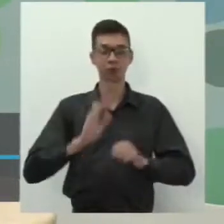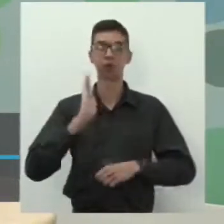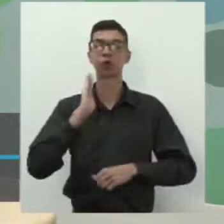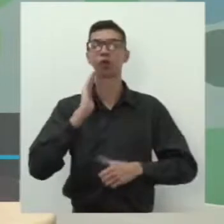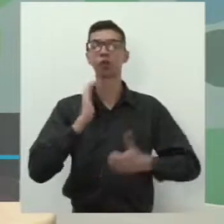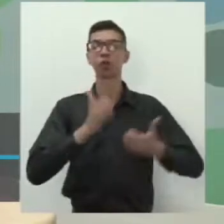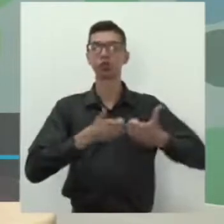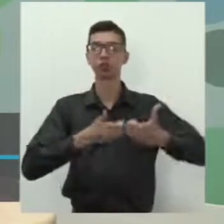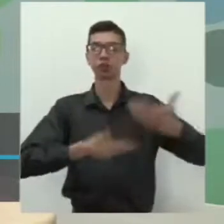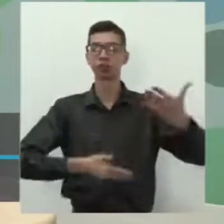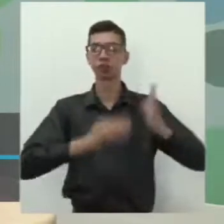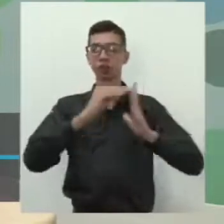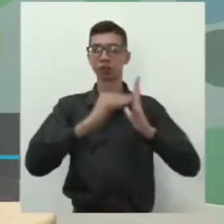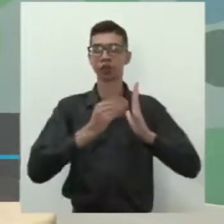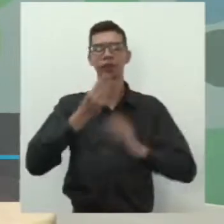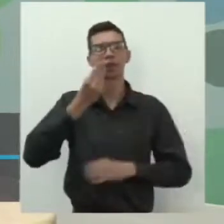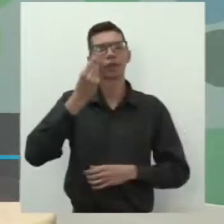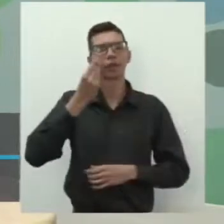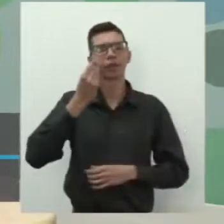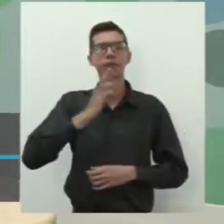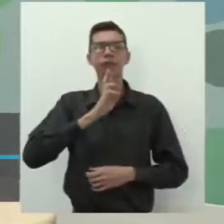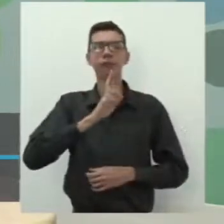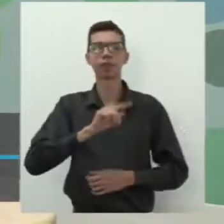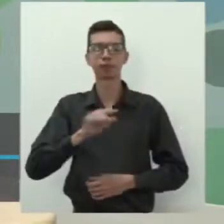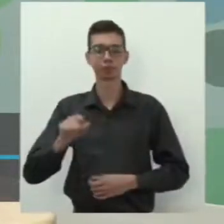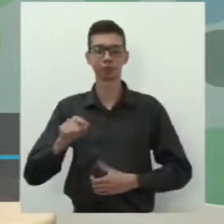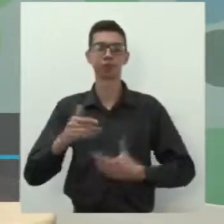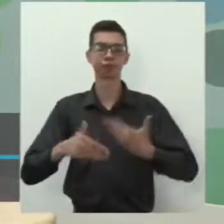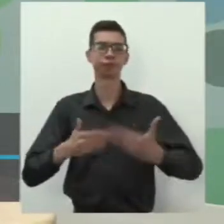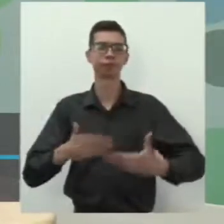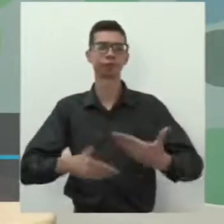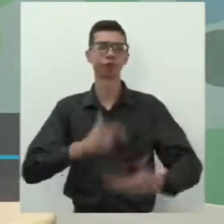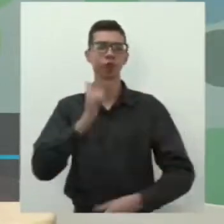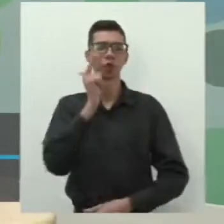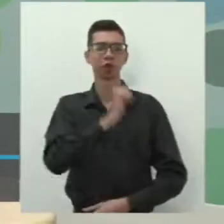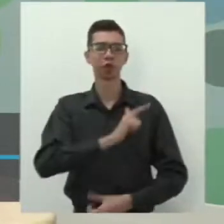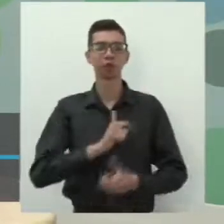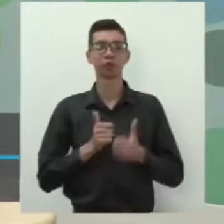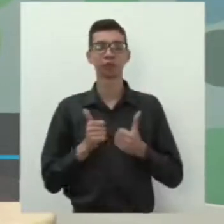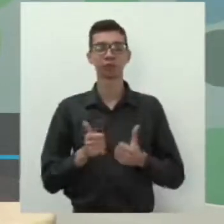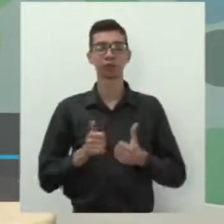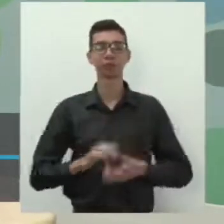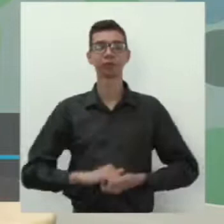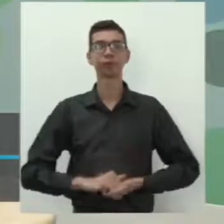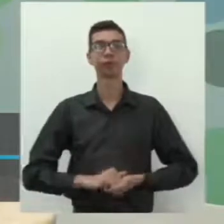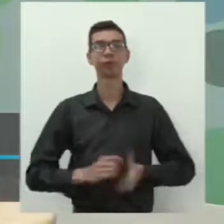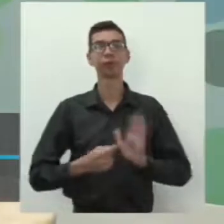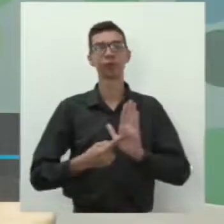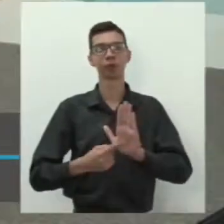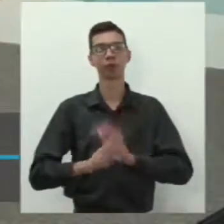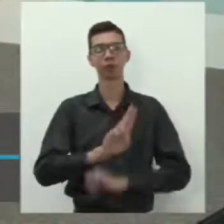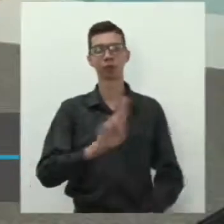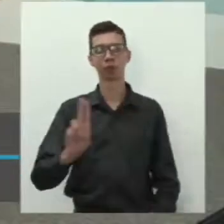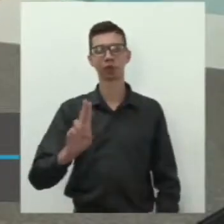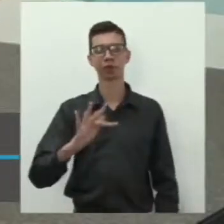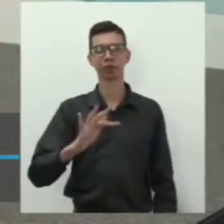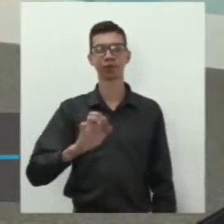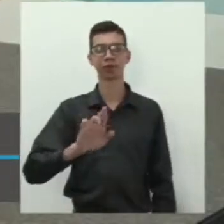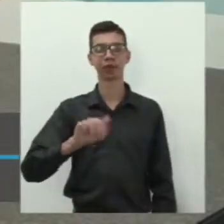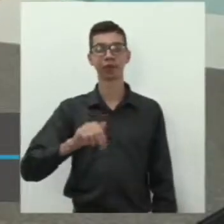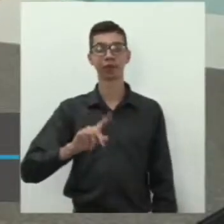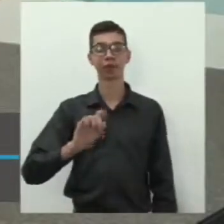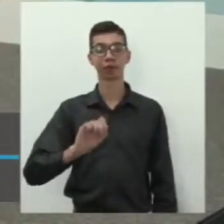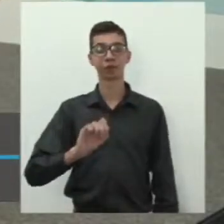tentar responder vocês à medida que a gente conseguir, tá? E aqui eu vou apresentar para vocês o Fernando. Fernando, Microsoft,